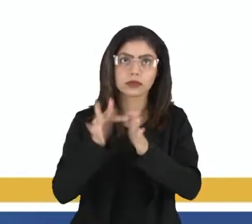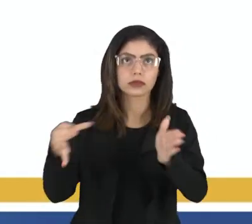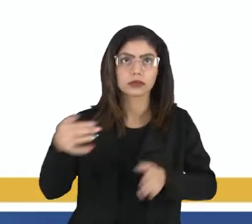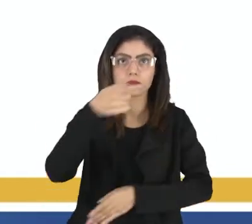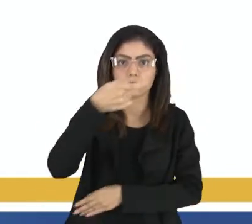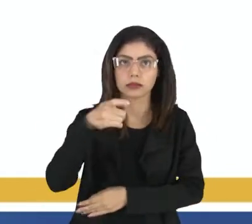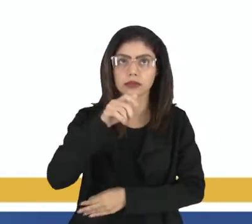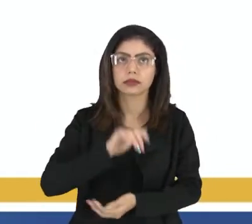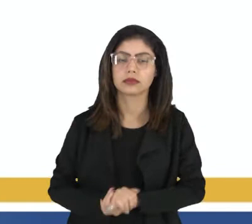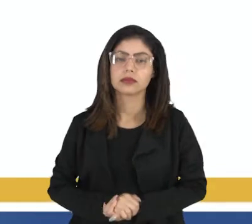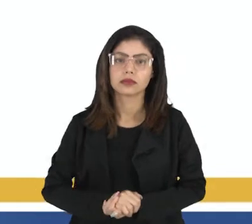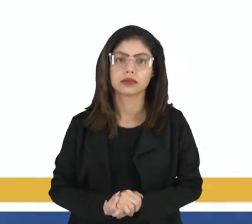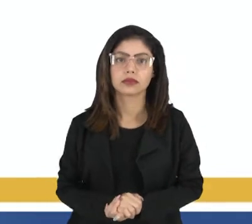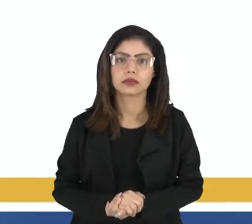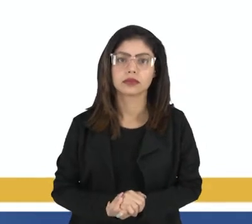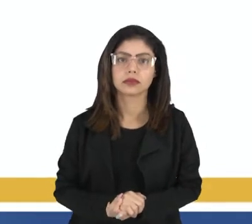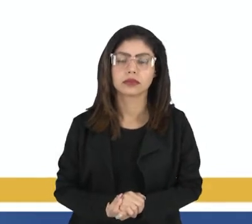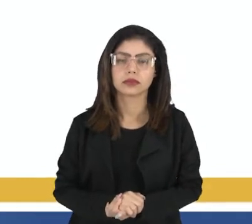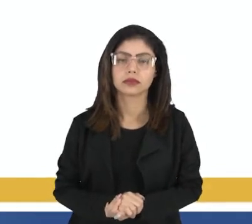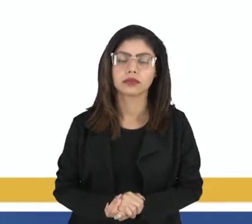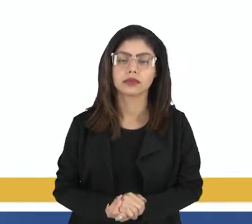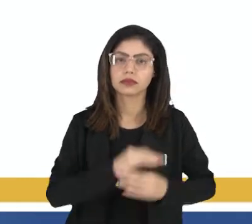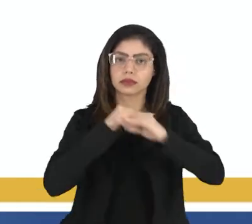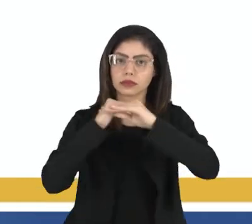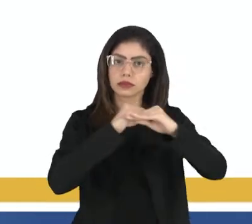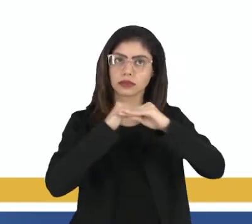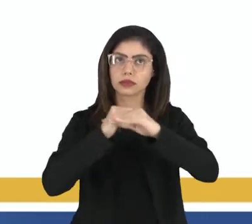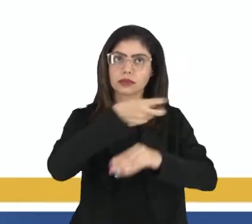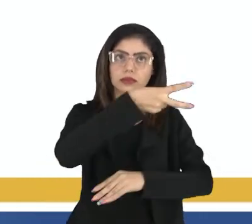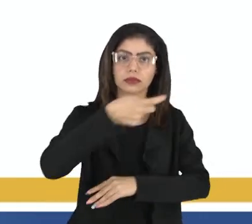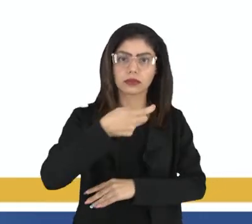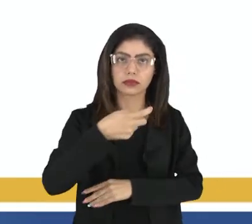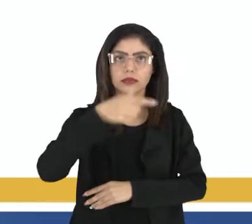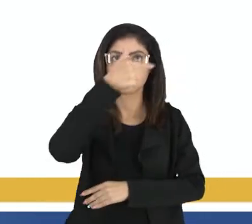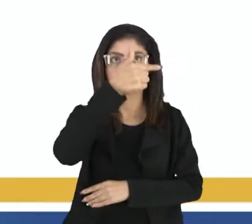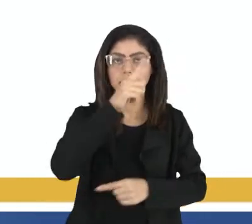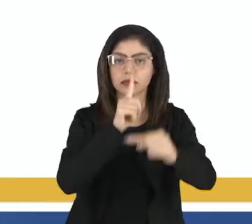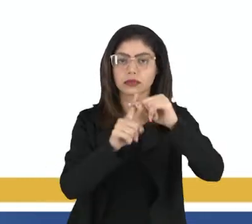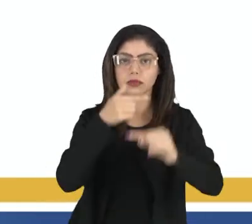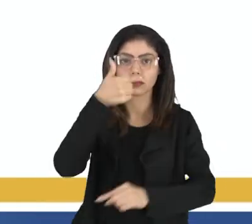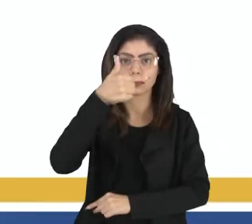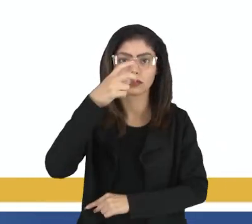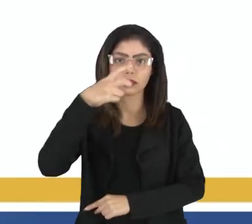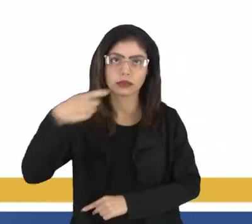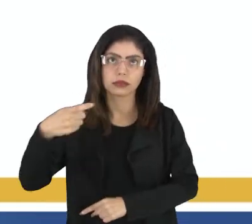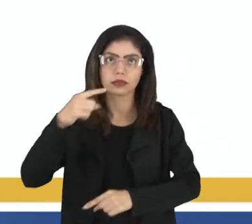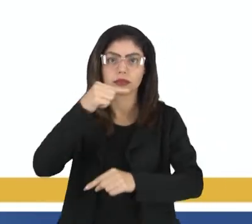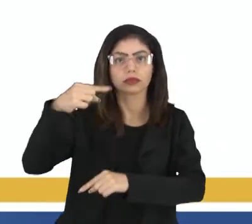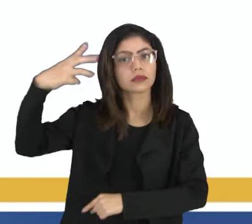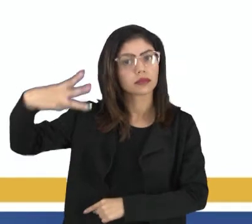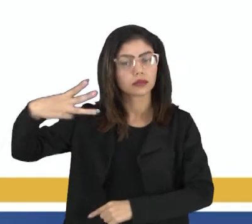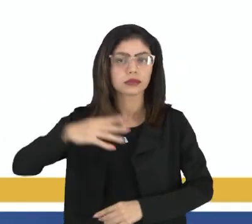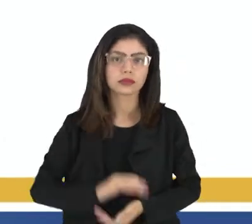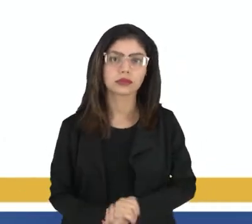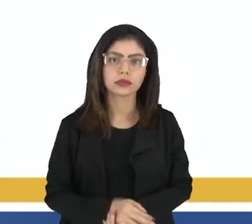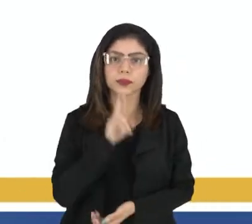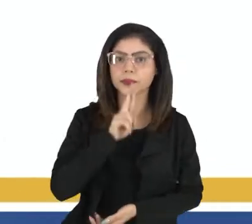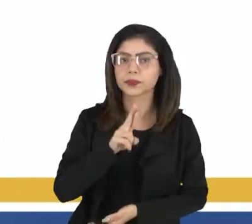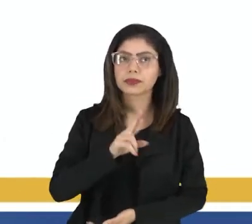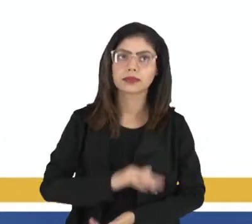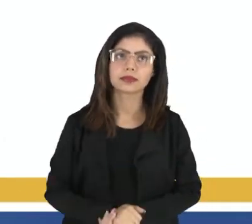de x é igual a x ao quadrado mais 2x menos 3.